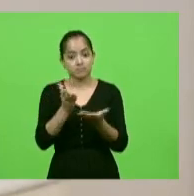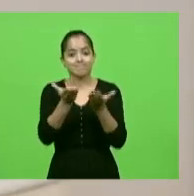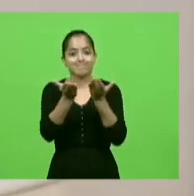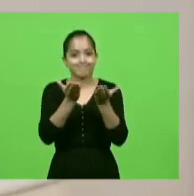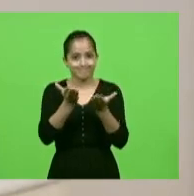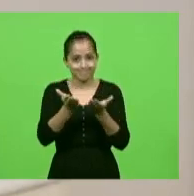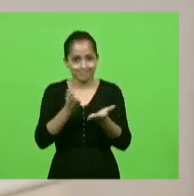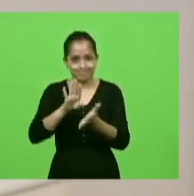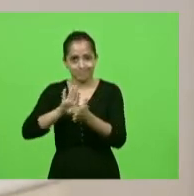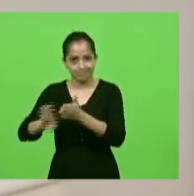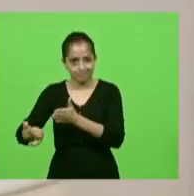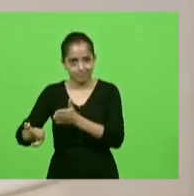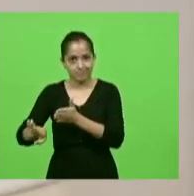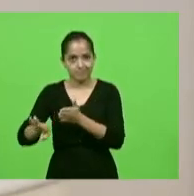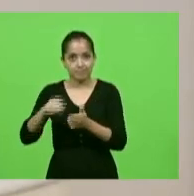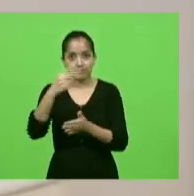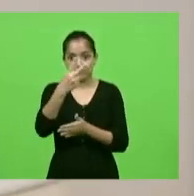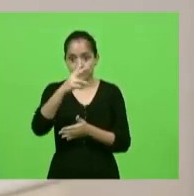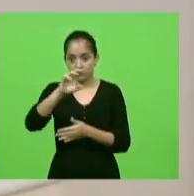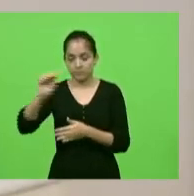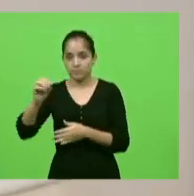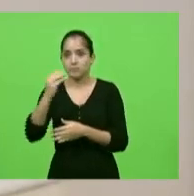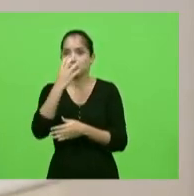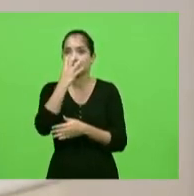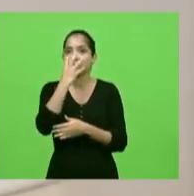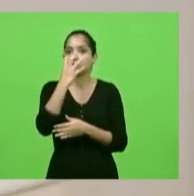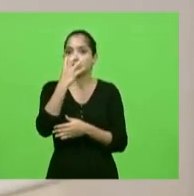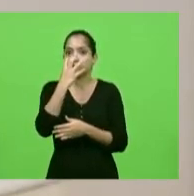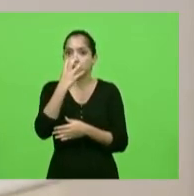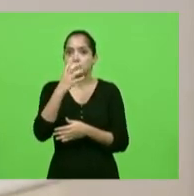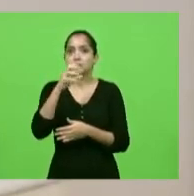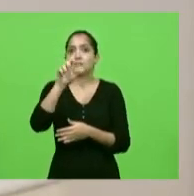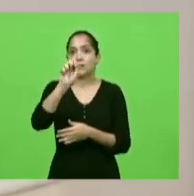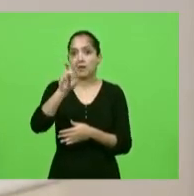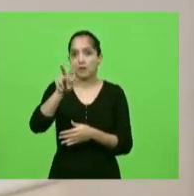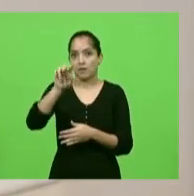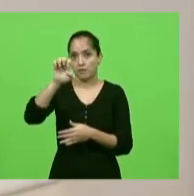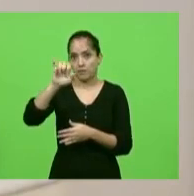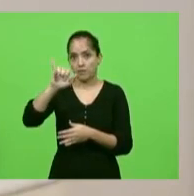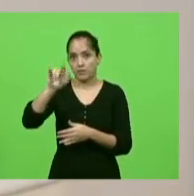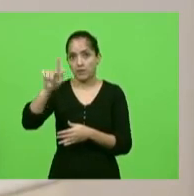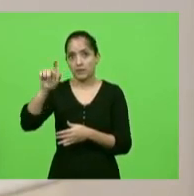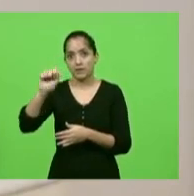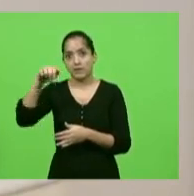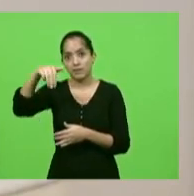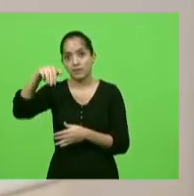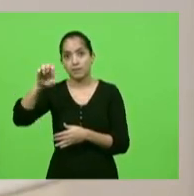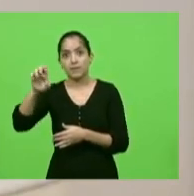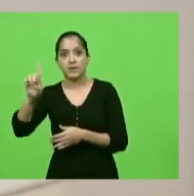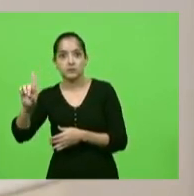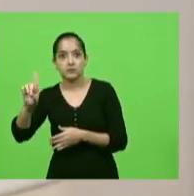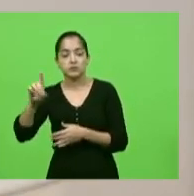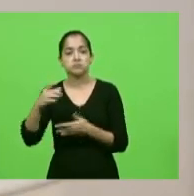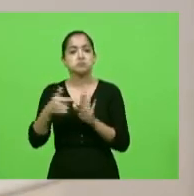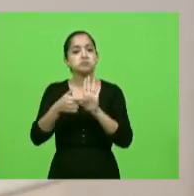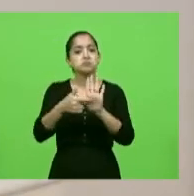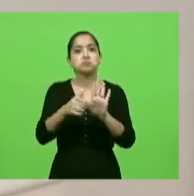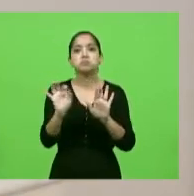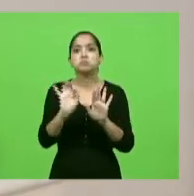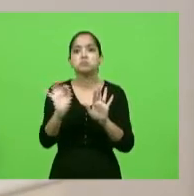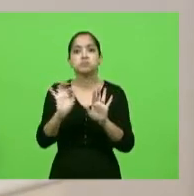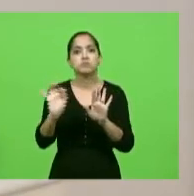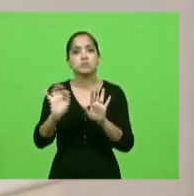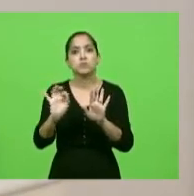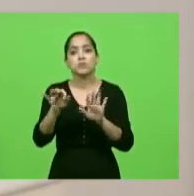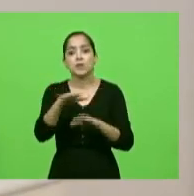aquisição direta dos 200 ventiladores pulmonares da empresa VeigaMed sequer foi publicada, o que fez com que a Controladoria